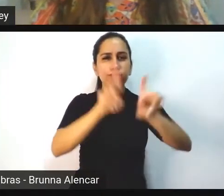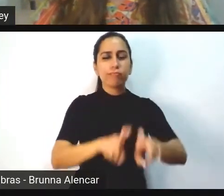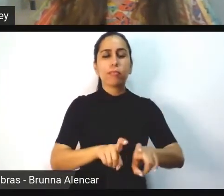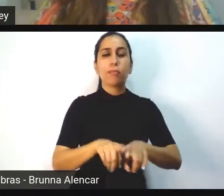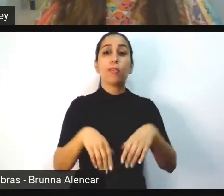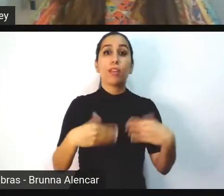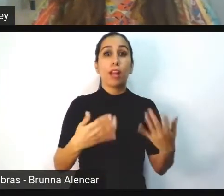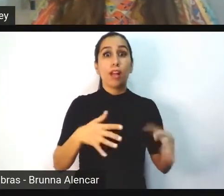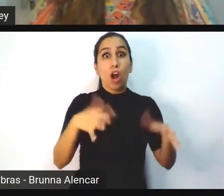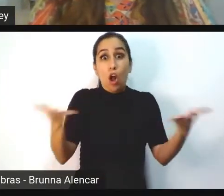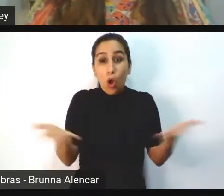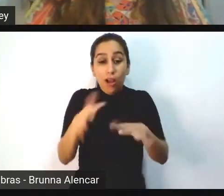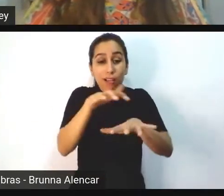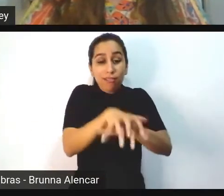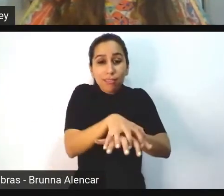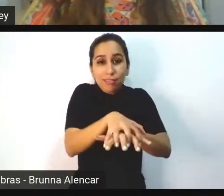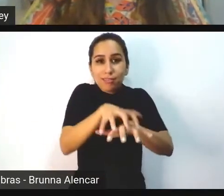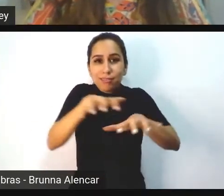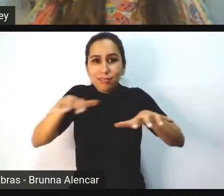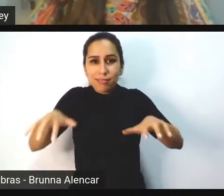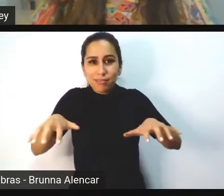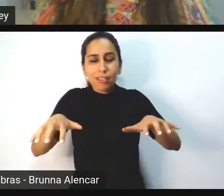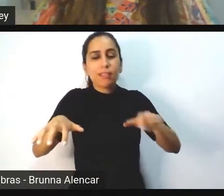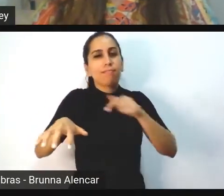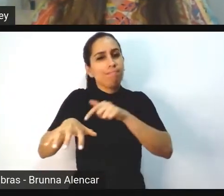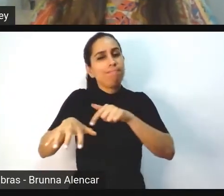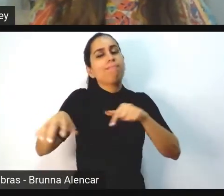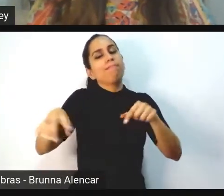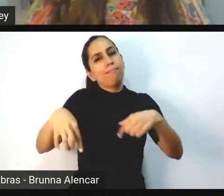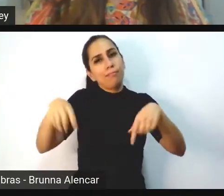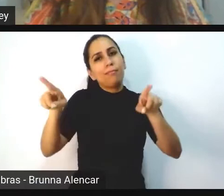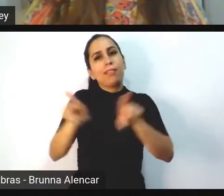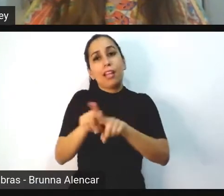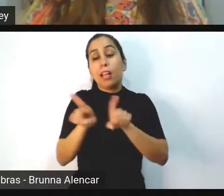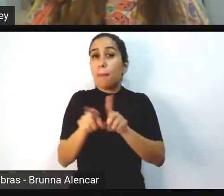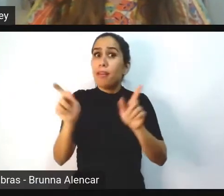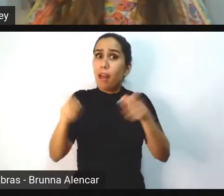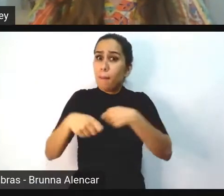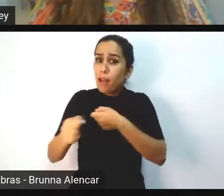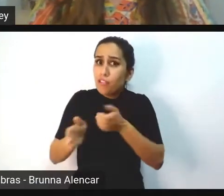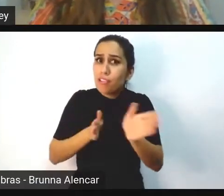remoto, né, também possível acessar,